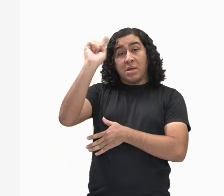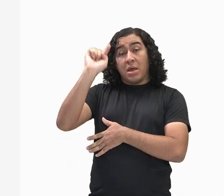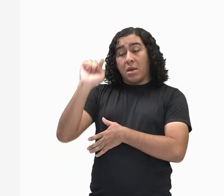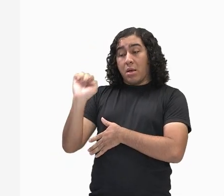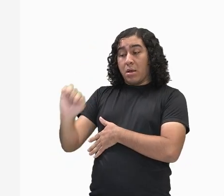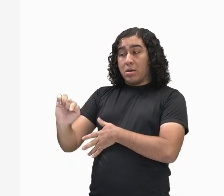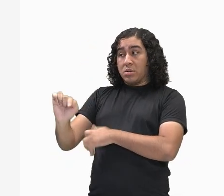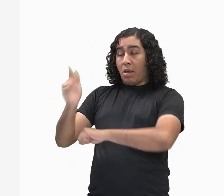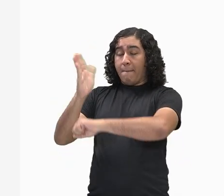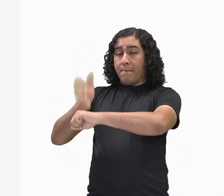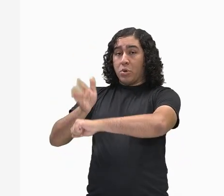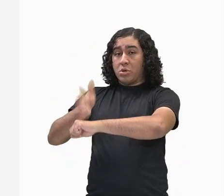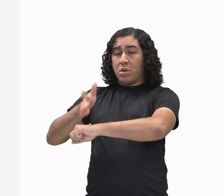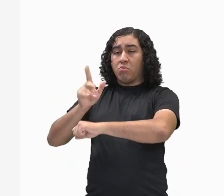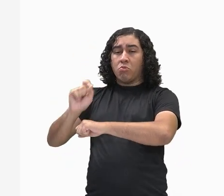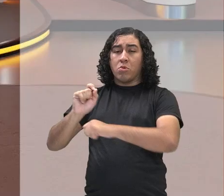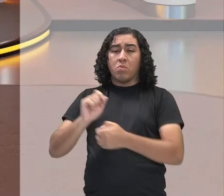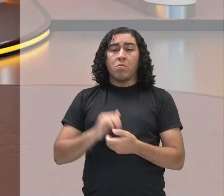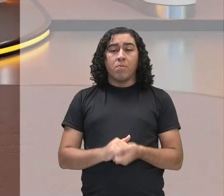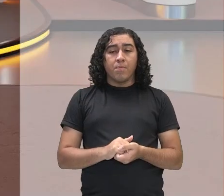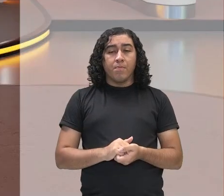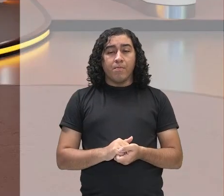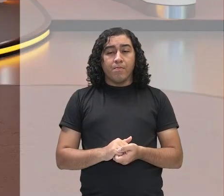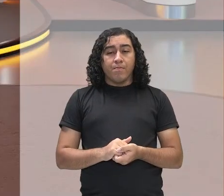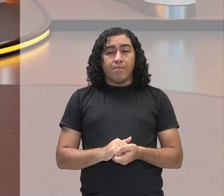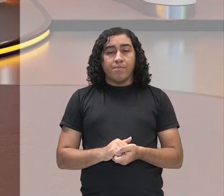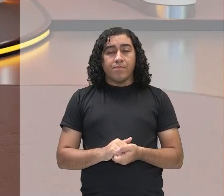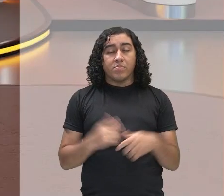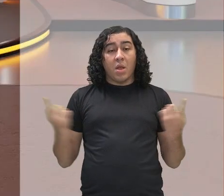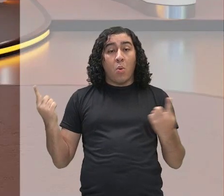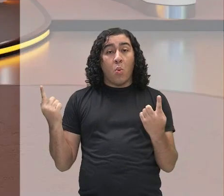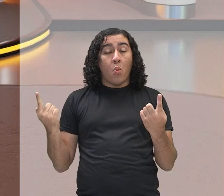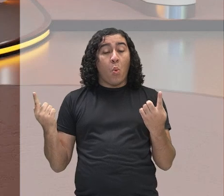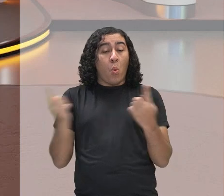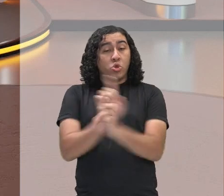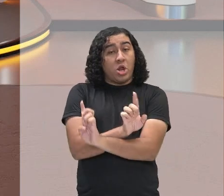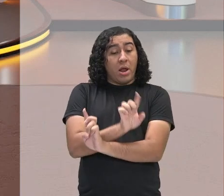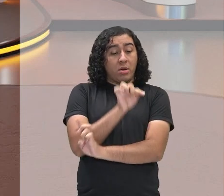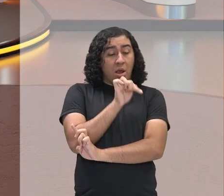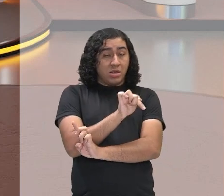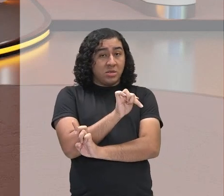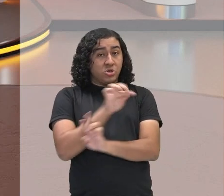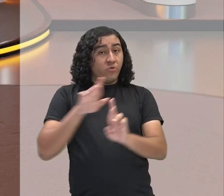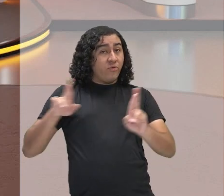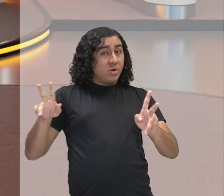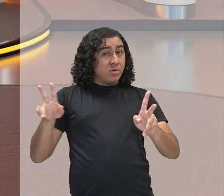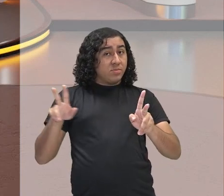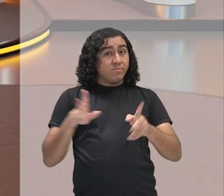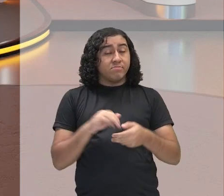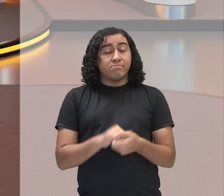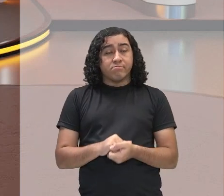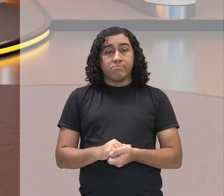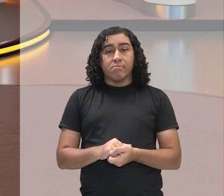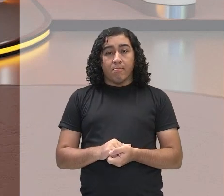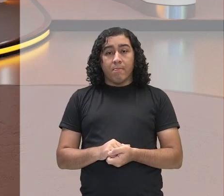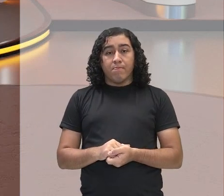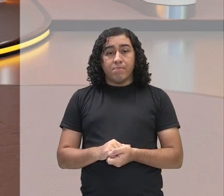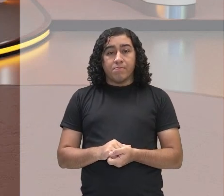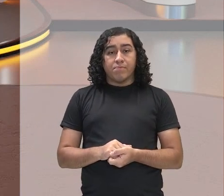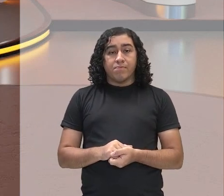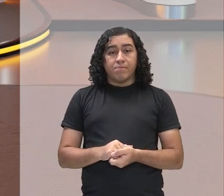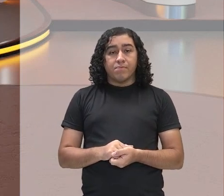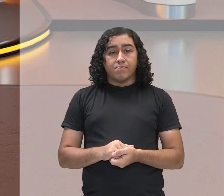moderno é justamente o quê? O contrário dessa visão teológica, tá?